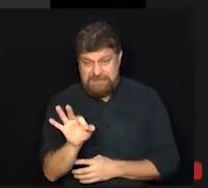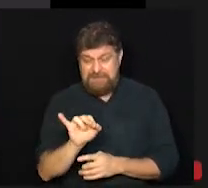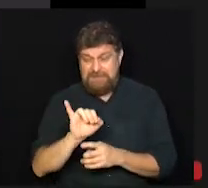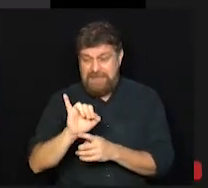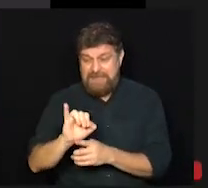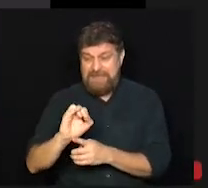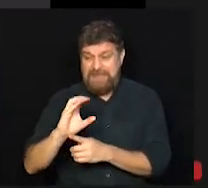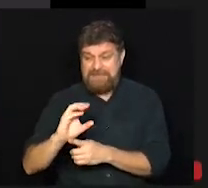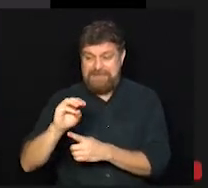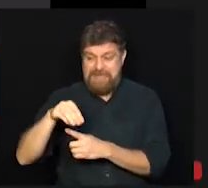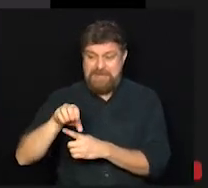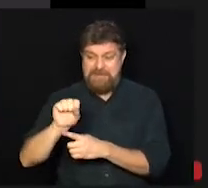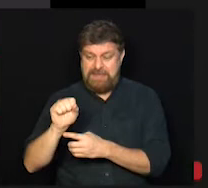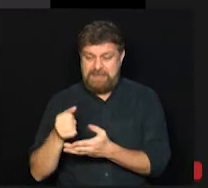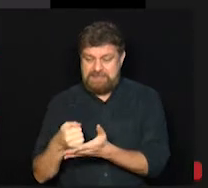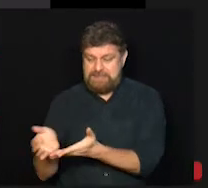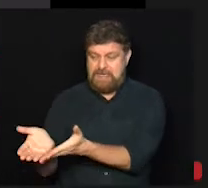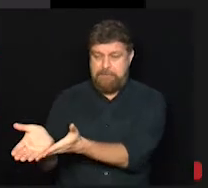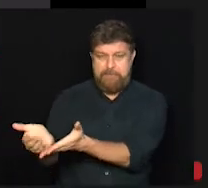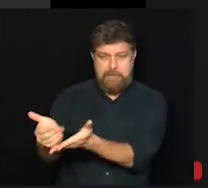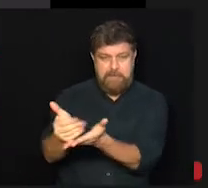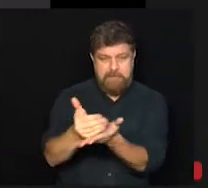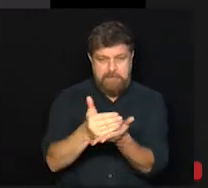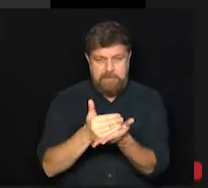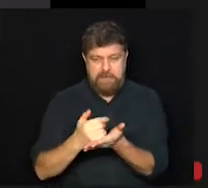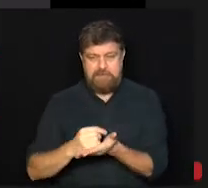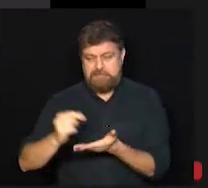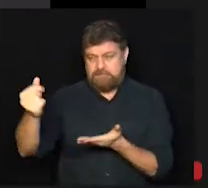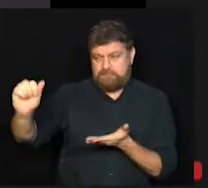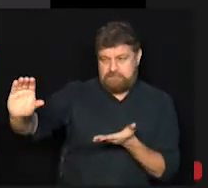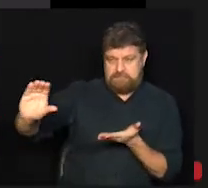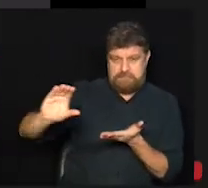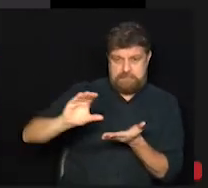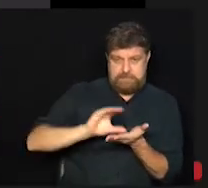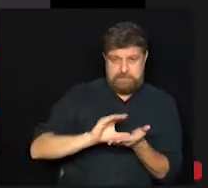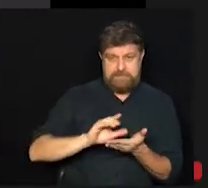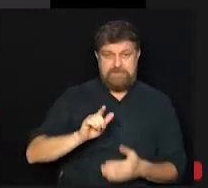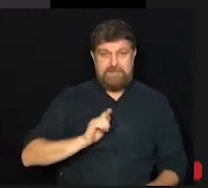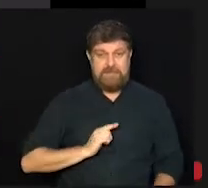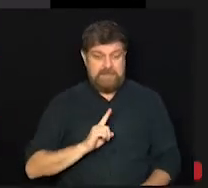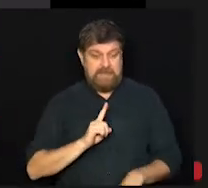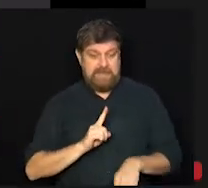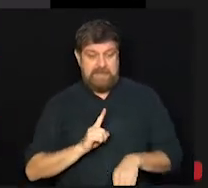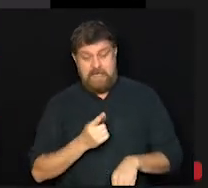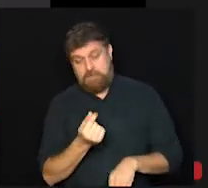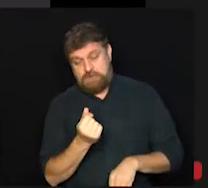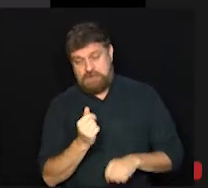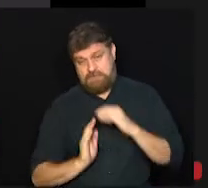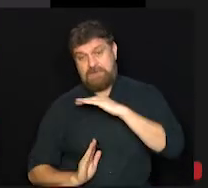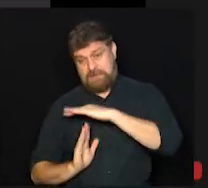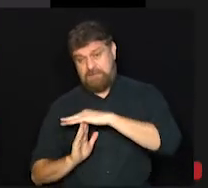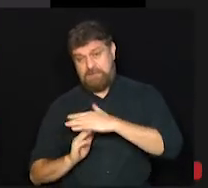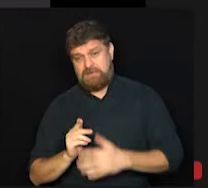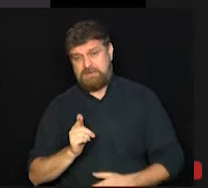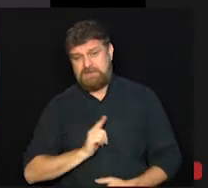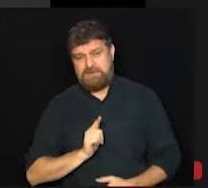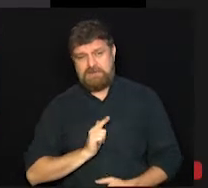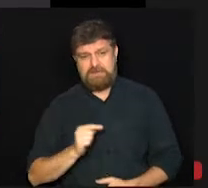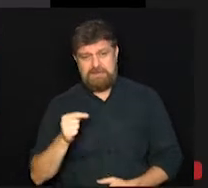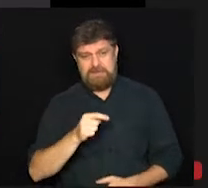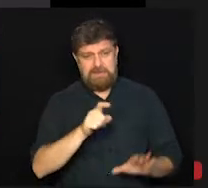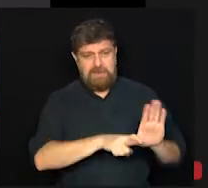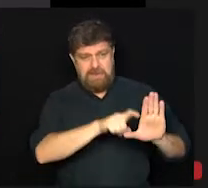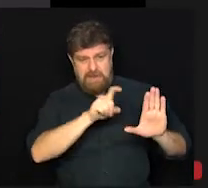então, o recurso que nós temos é esse recurso finito, e a autonomia dada